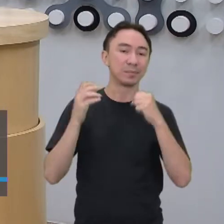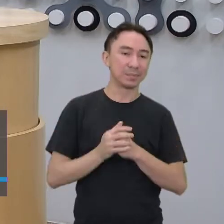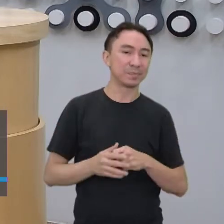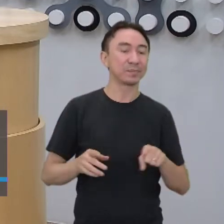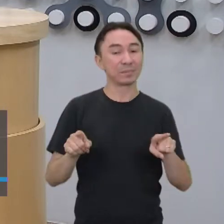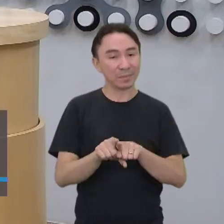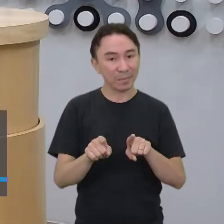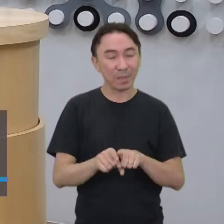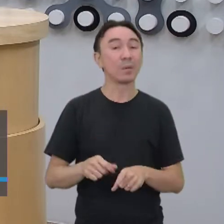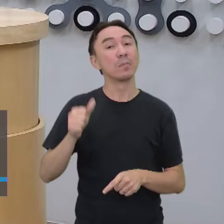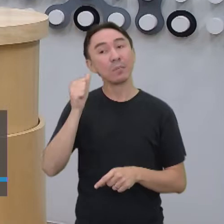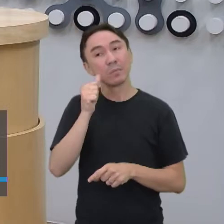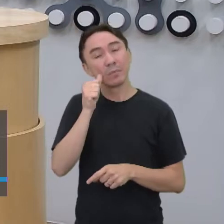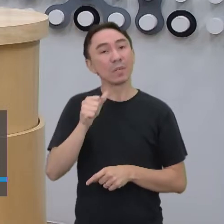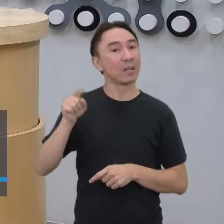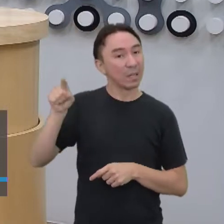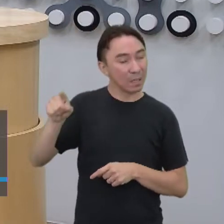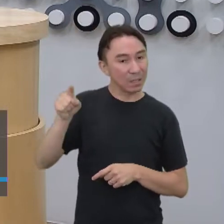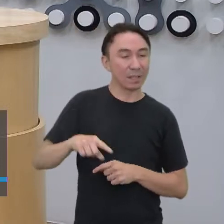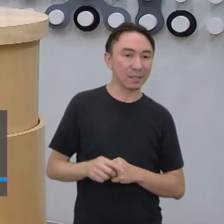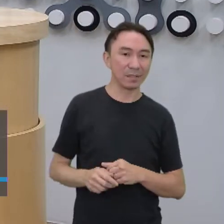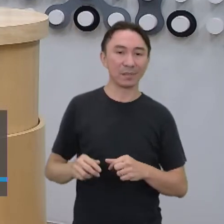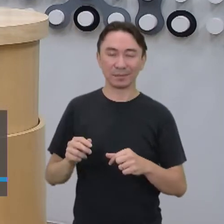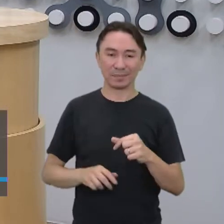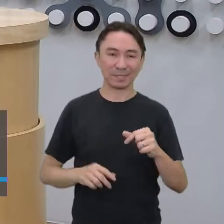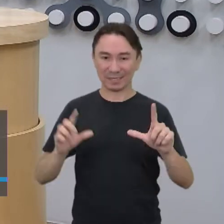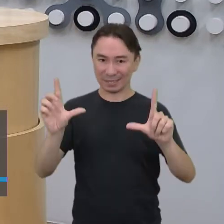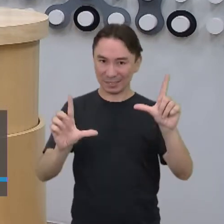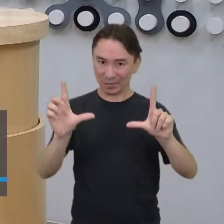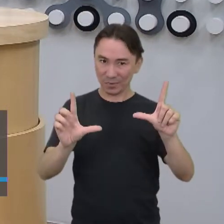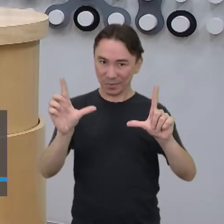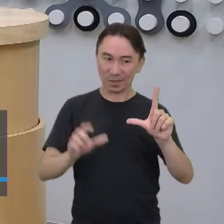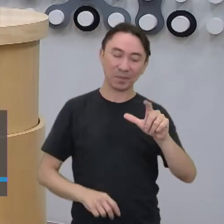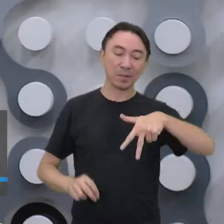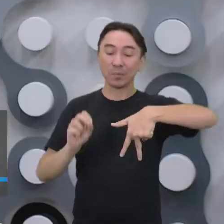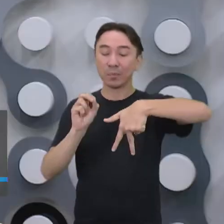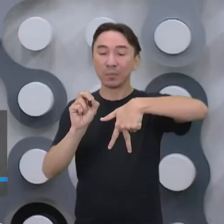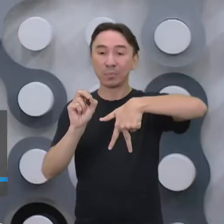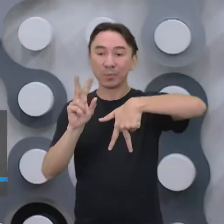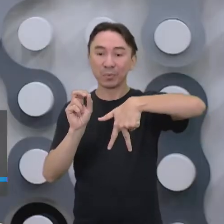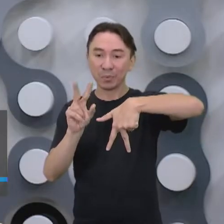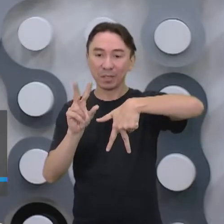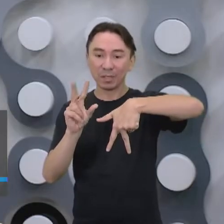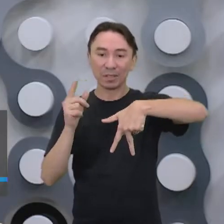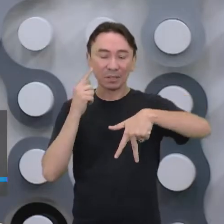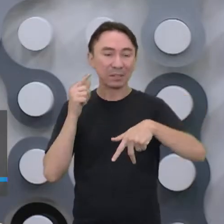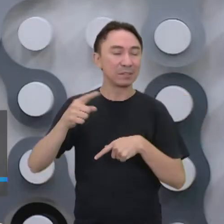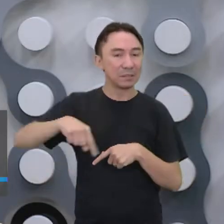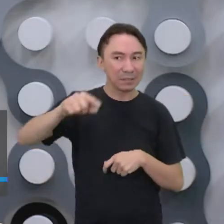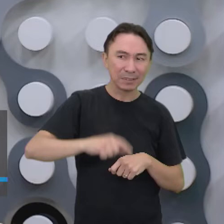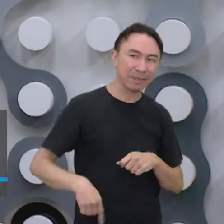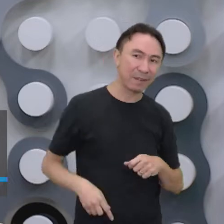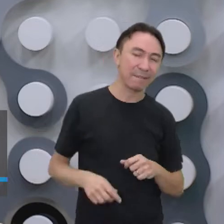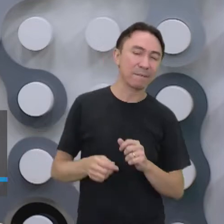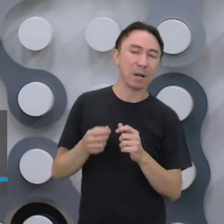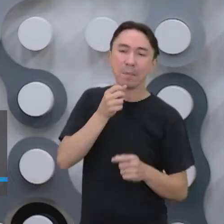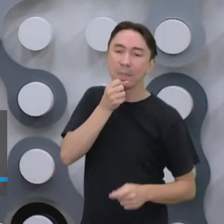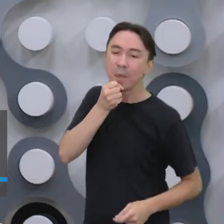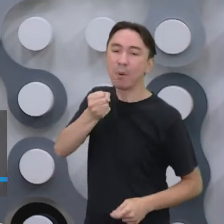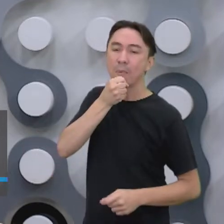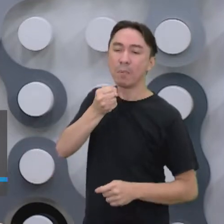A ideia dela, tá bom? A gente foi até a TV Cultura graças à ideia da professora Mara. É algo que surgiu surgiu, né? Porque nós tínhamos